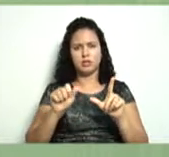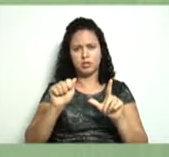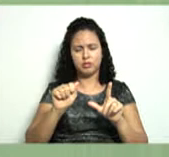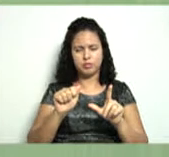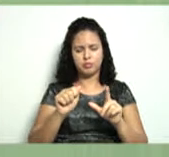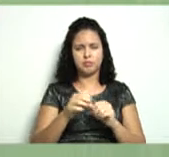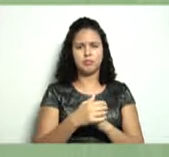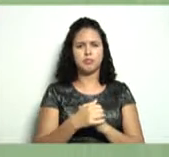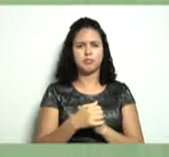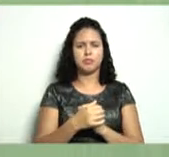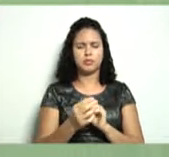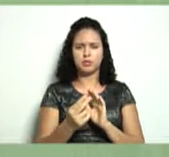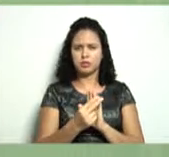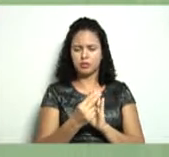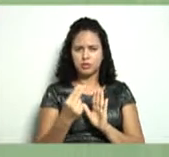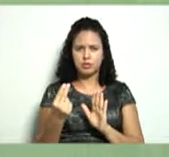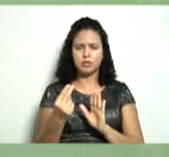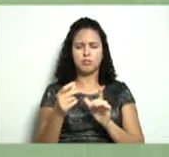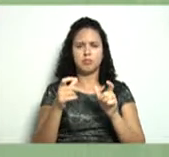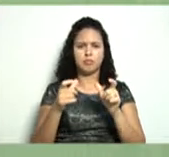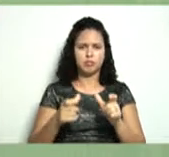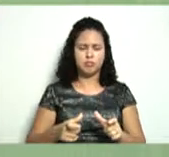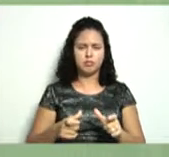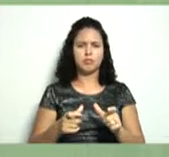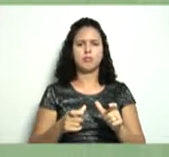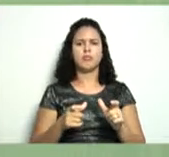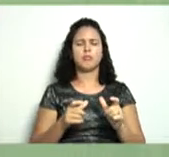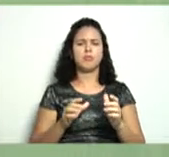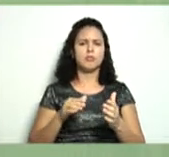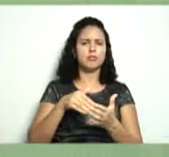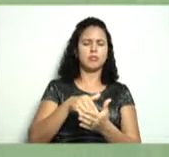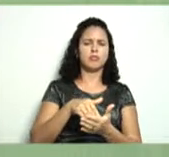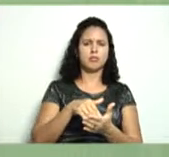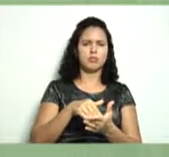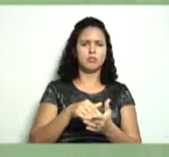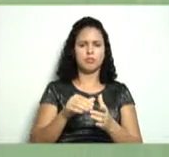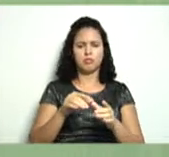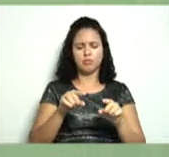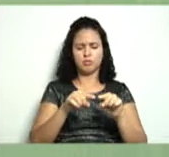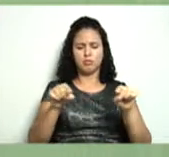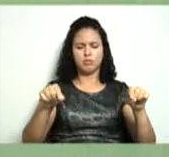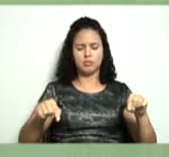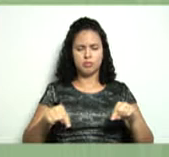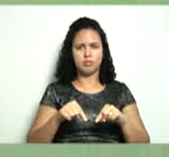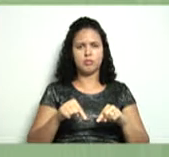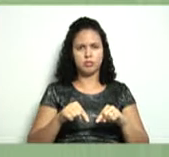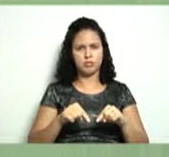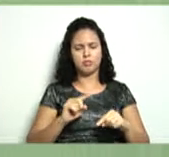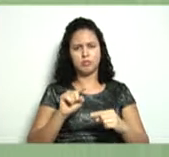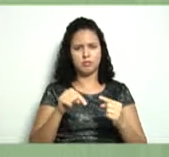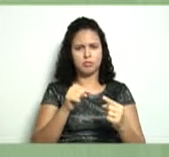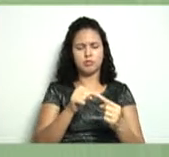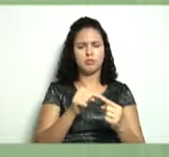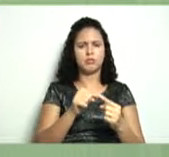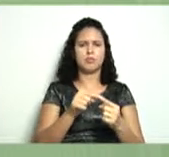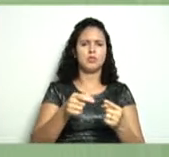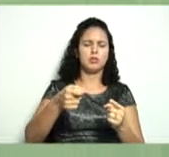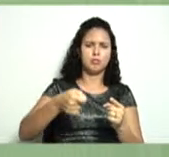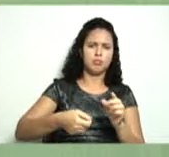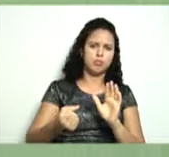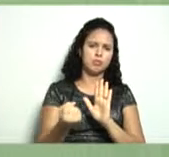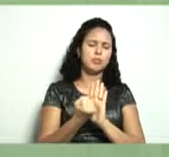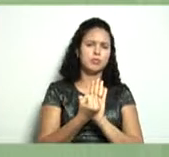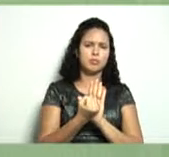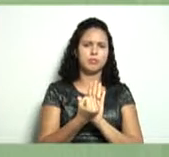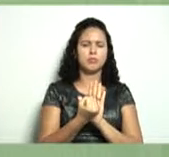lá a denominação, a sede, o prazo de duração, a área de ação, o objeto da sociedade, a fixação do